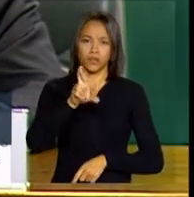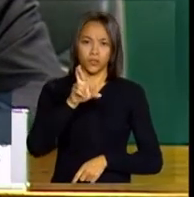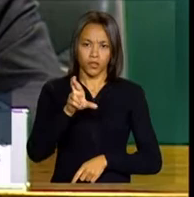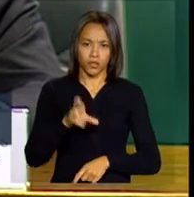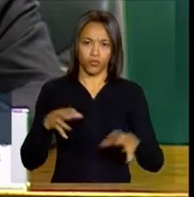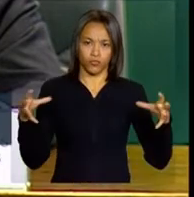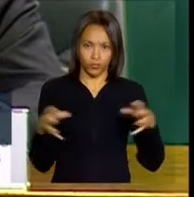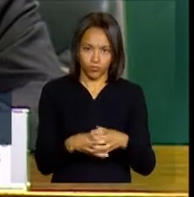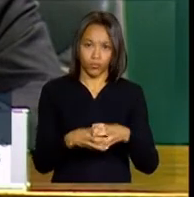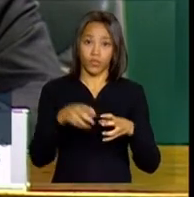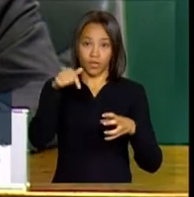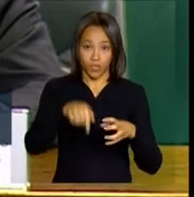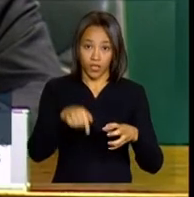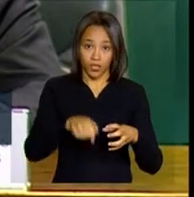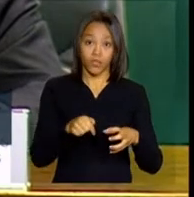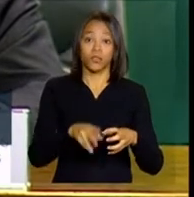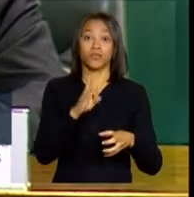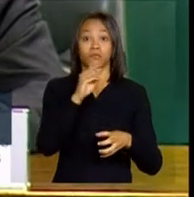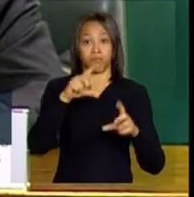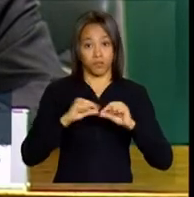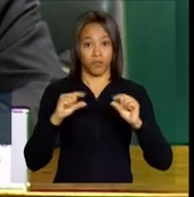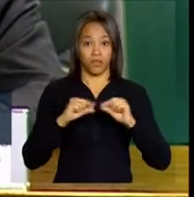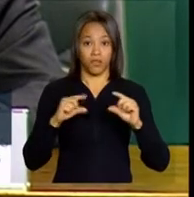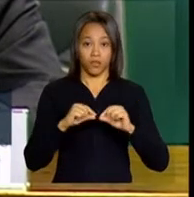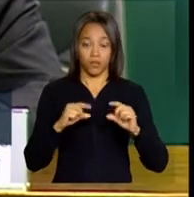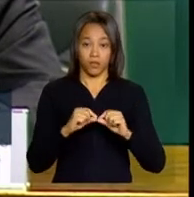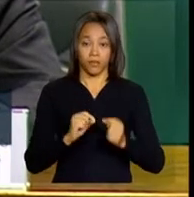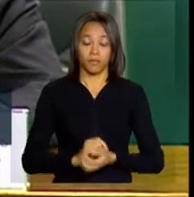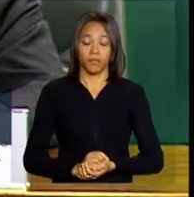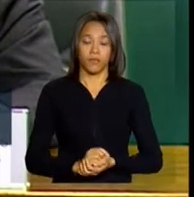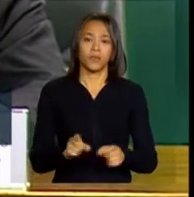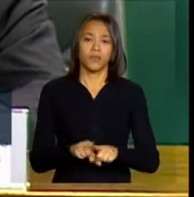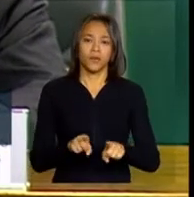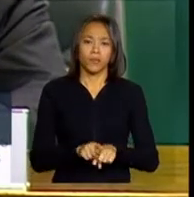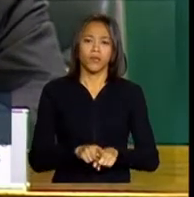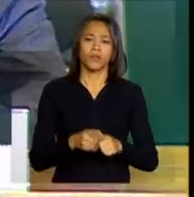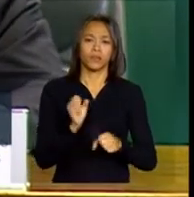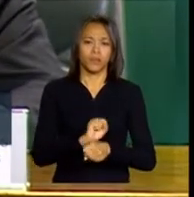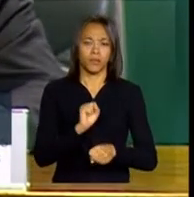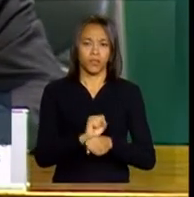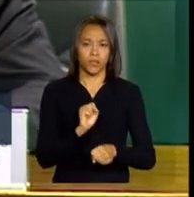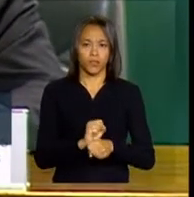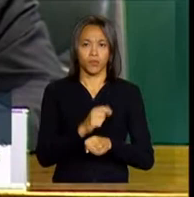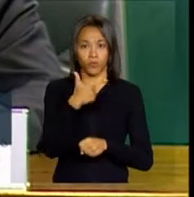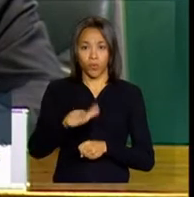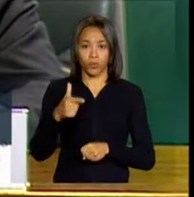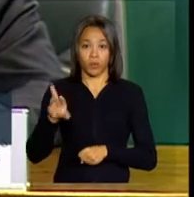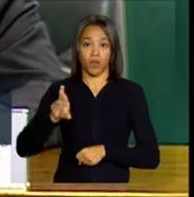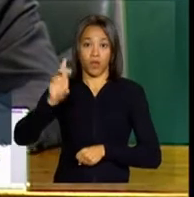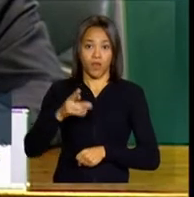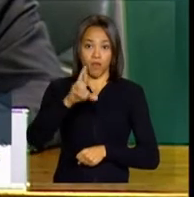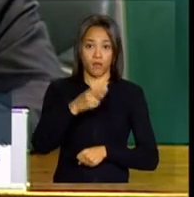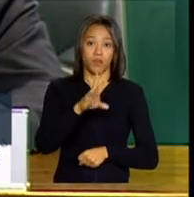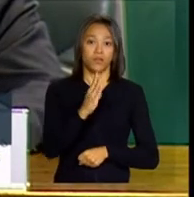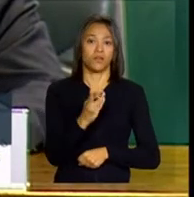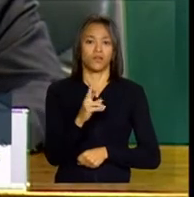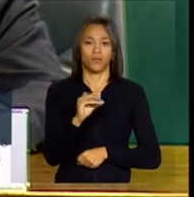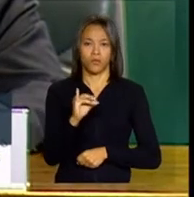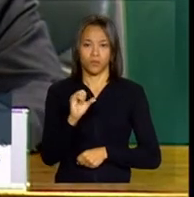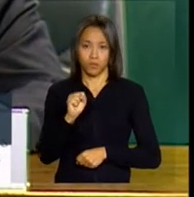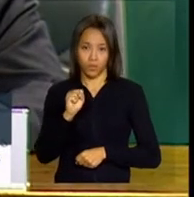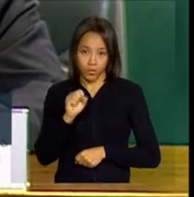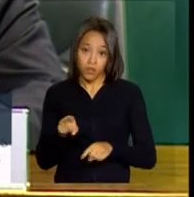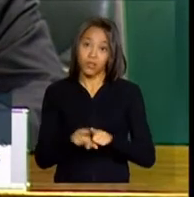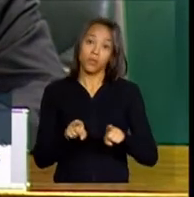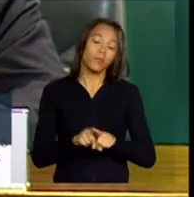diplomático em Brasília aguardamos aqui a presença dos representantes dos brics e do Mercosul